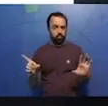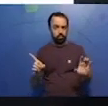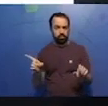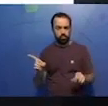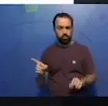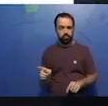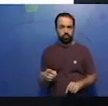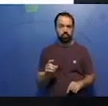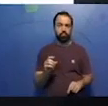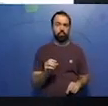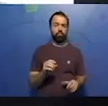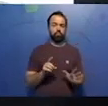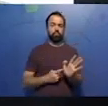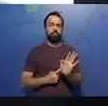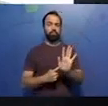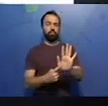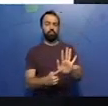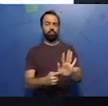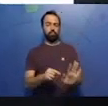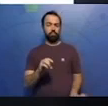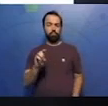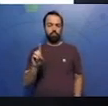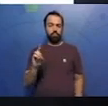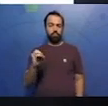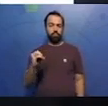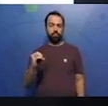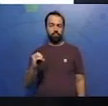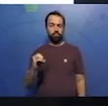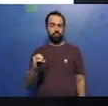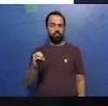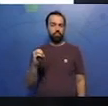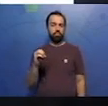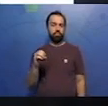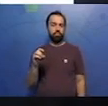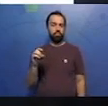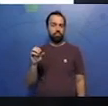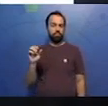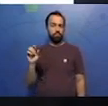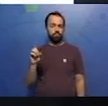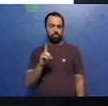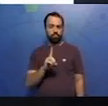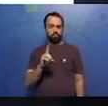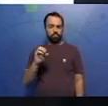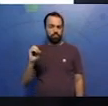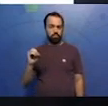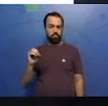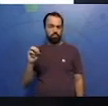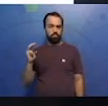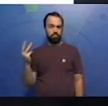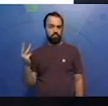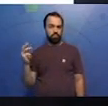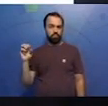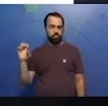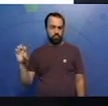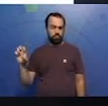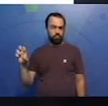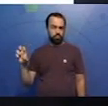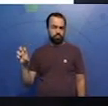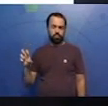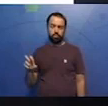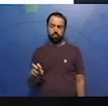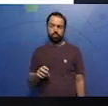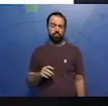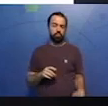né? Olha, 10h35. Mas aqui é um pouquinho mais complicado. Mas até agora, depois não